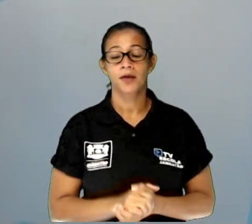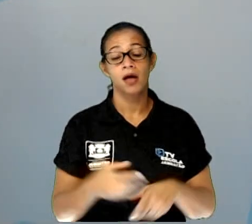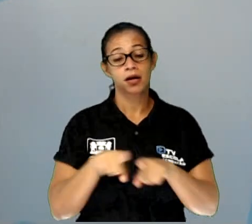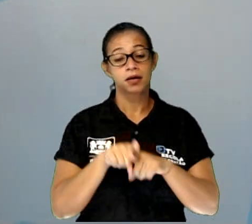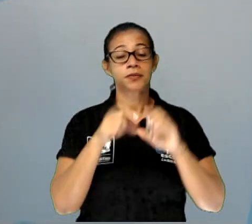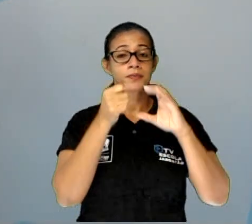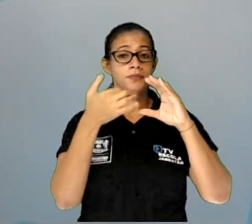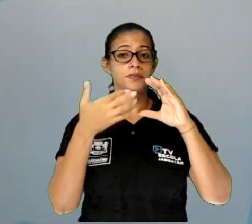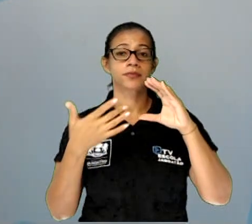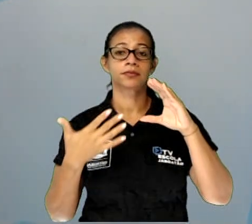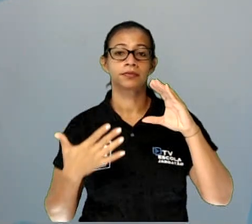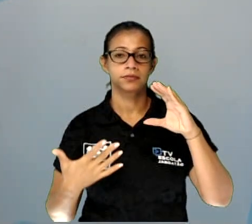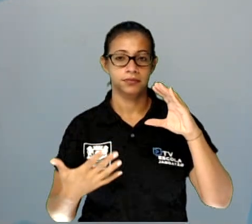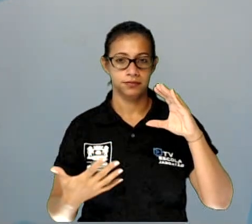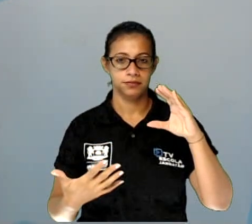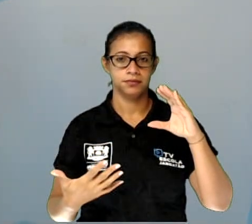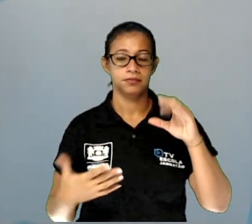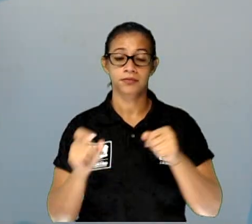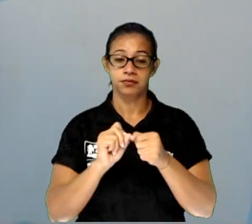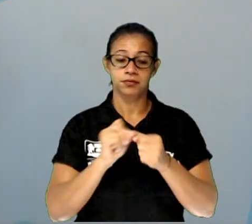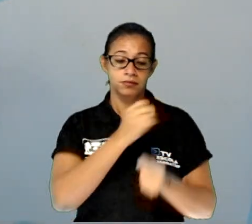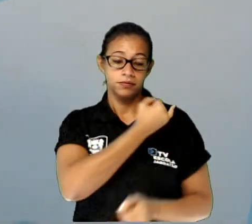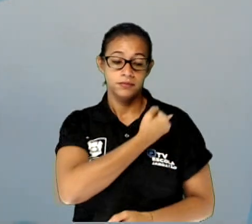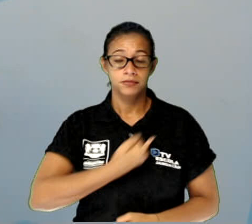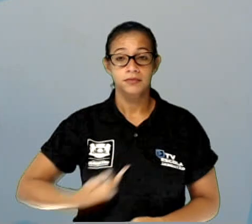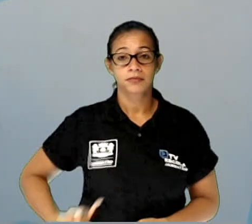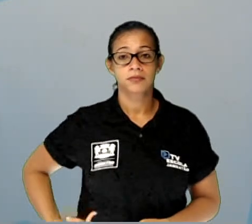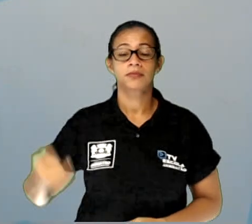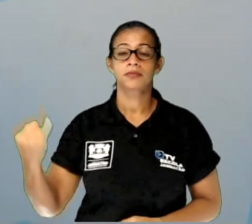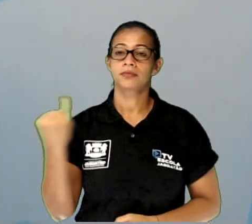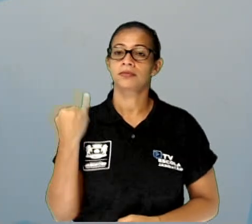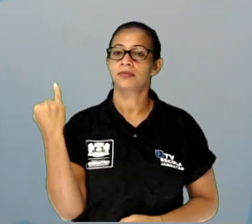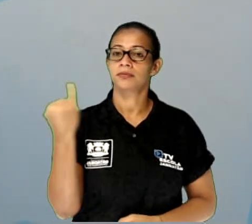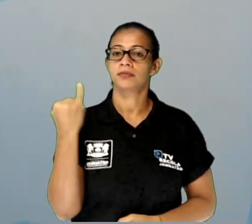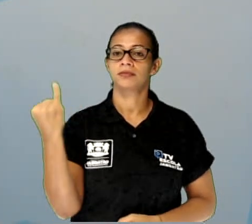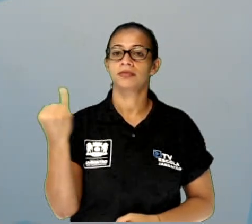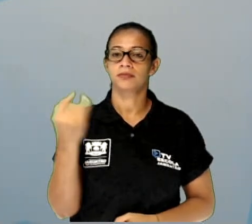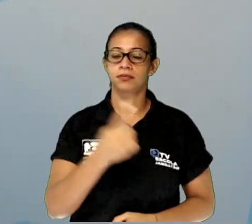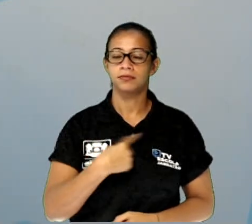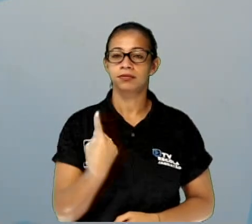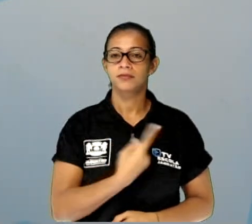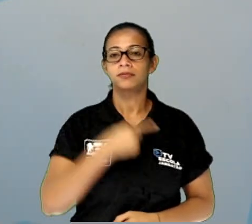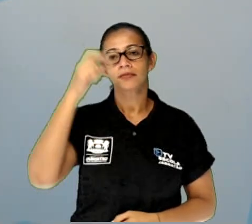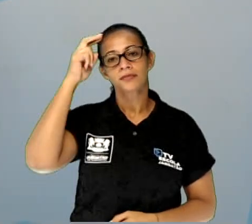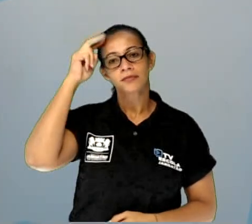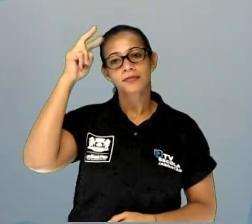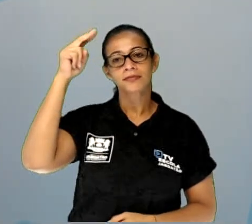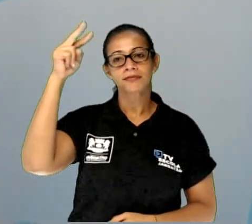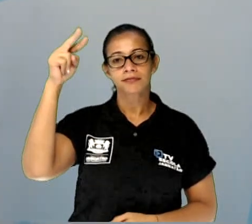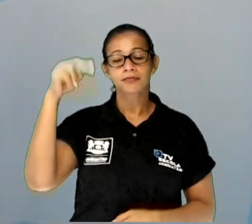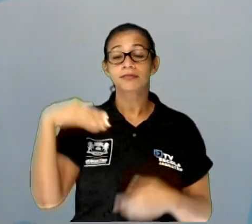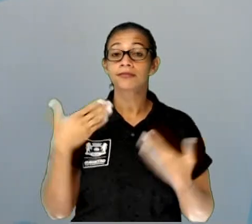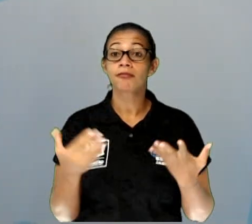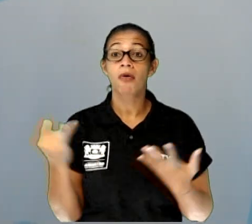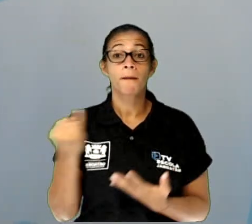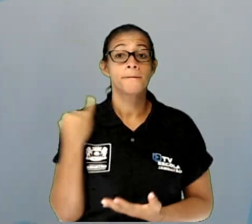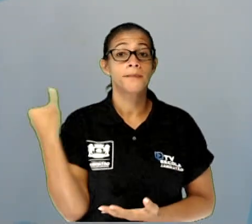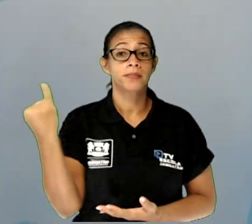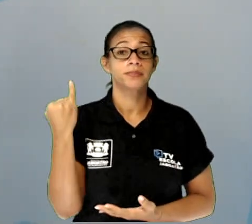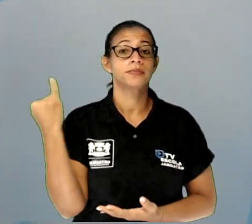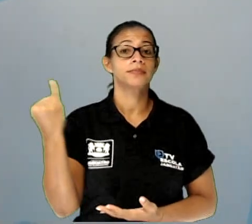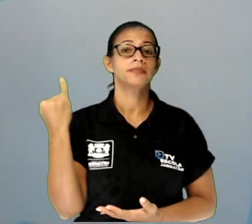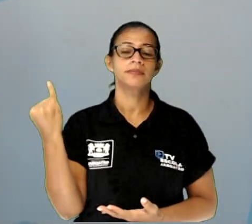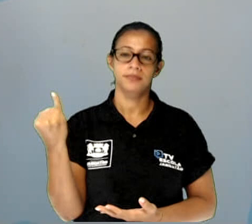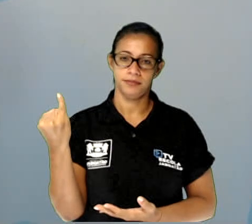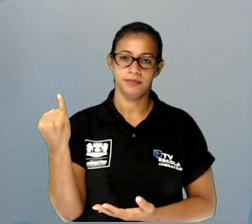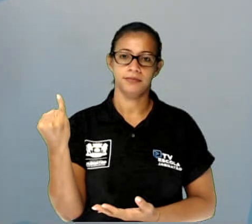características gerais que fizeram desse império aí tão importante para a nossa história, tá? E eu vou falar assim, tão importante, mas tão importante mesmo,